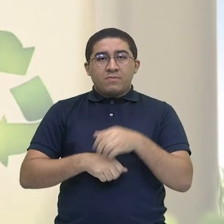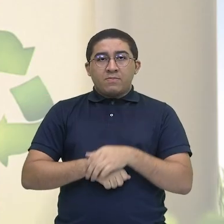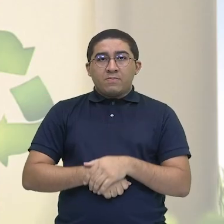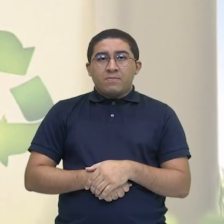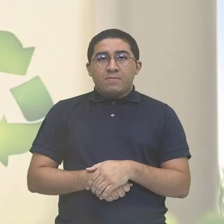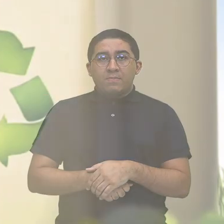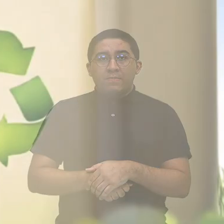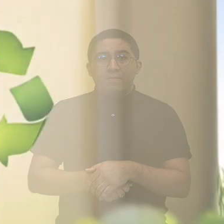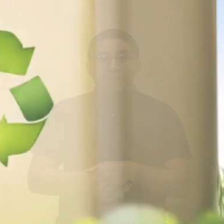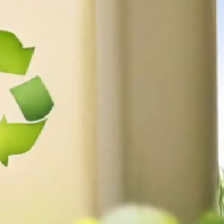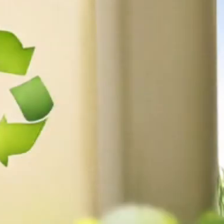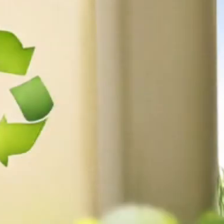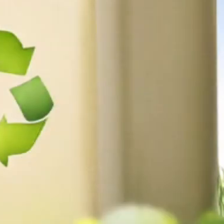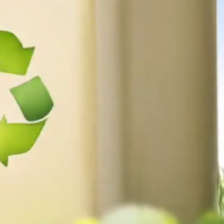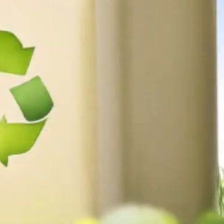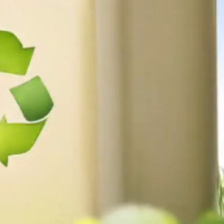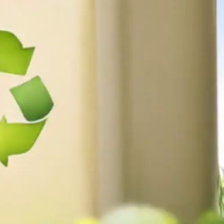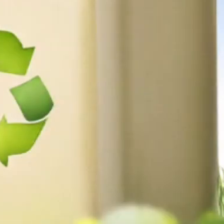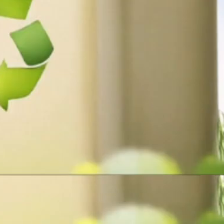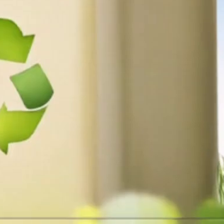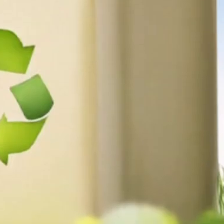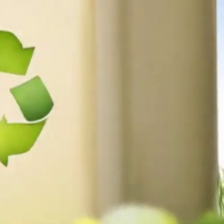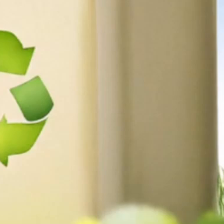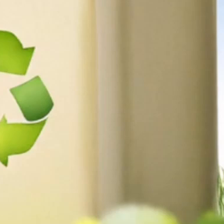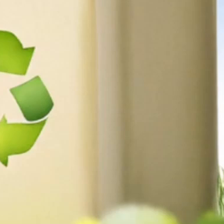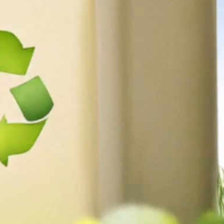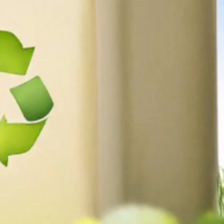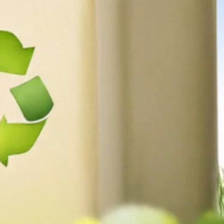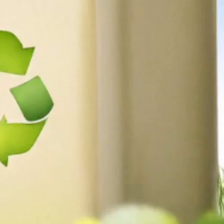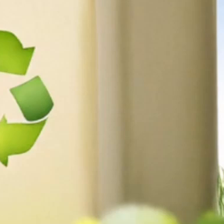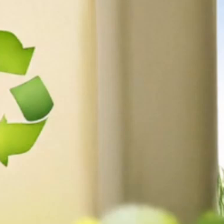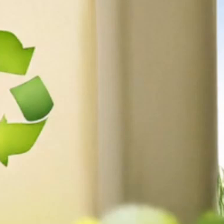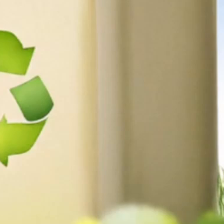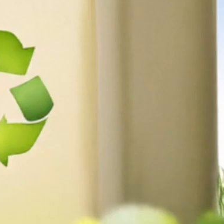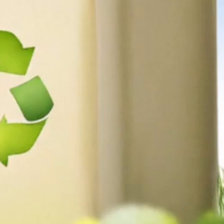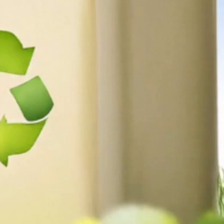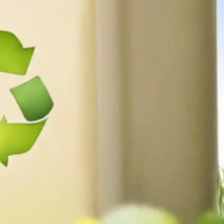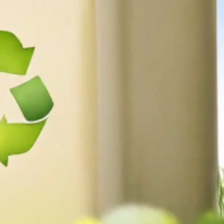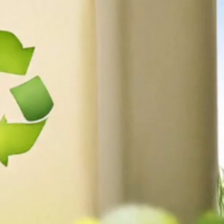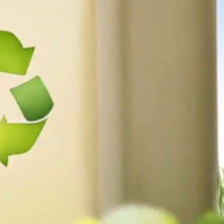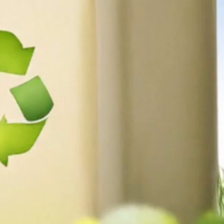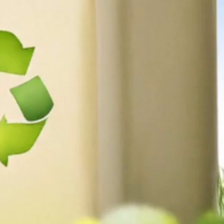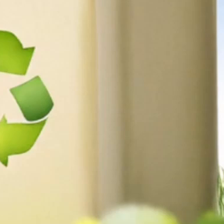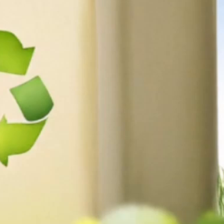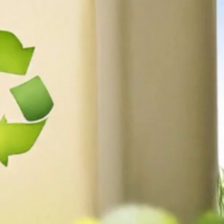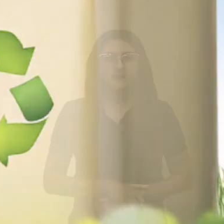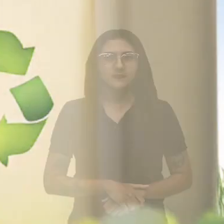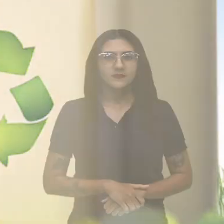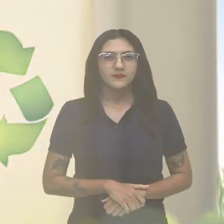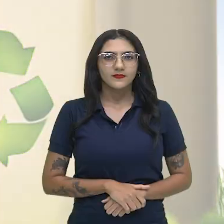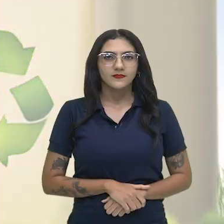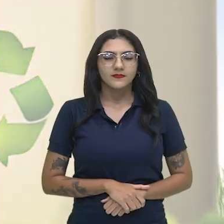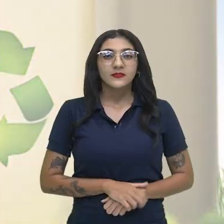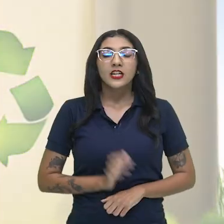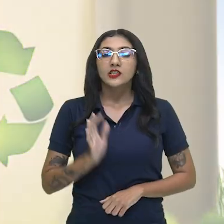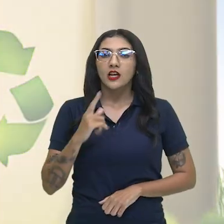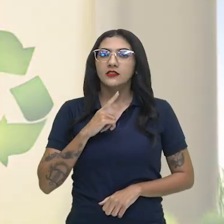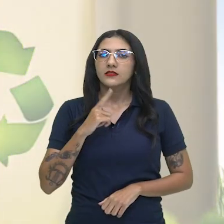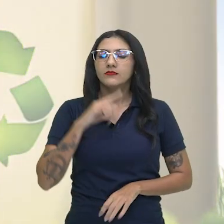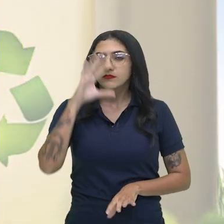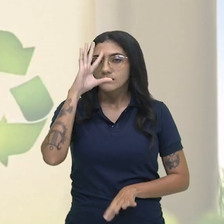sustentável. Exatamente. E aí, partindo desse ponto do repensar, né, você faz